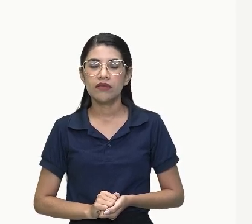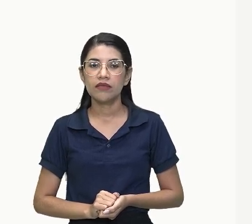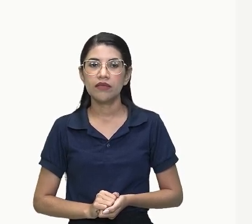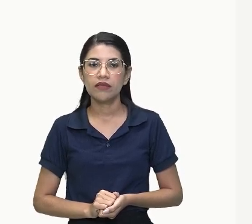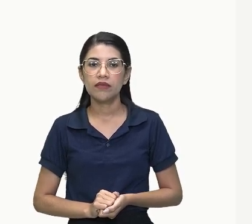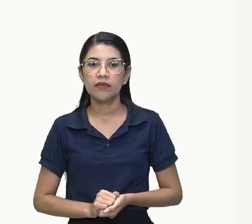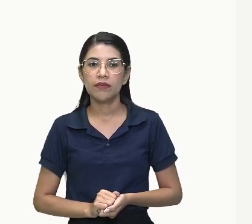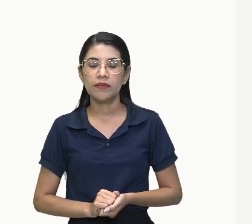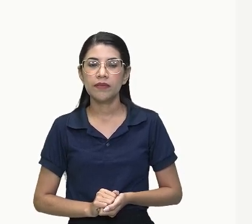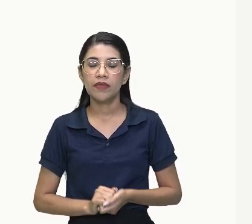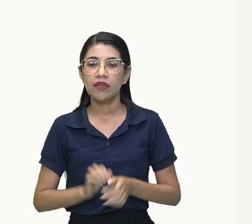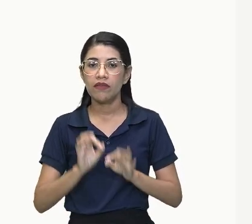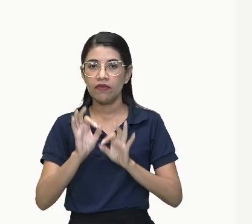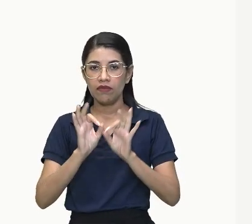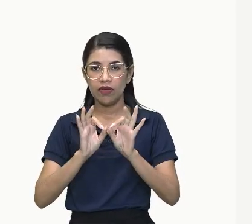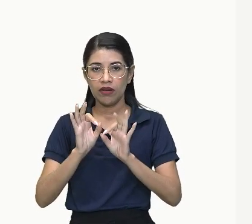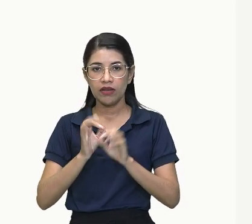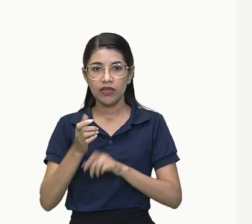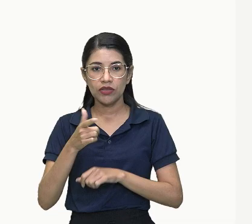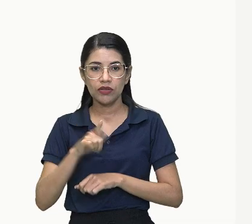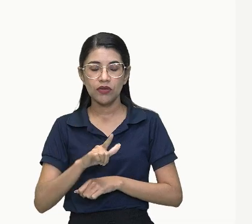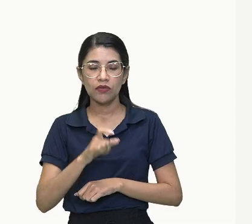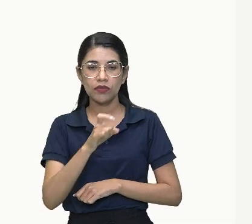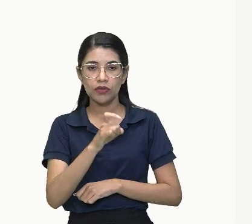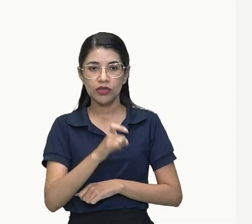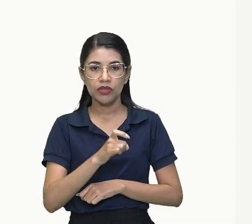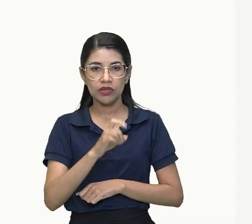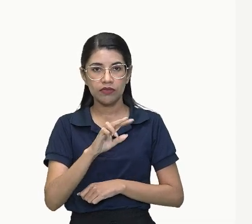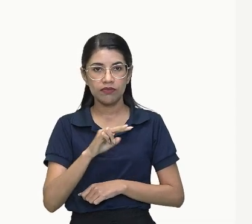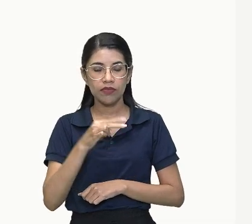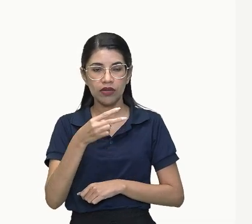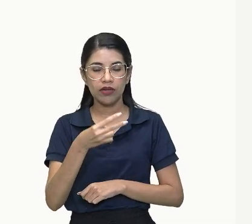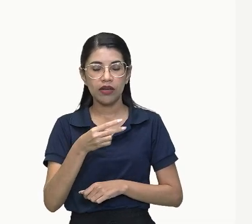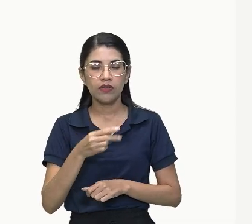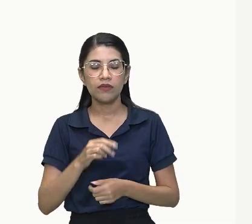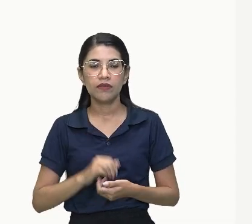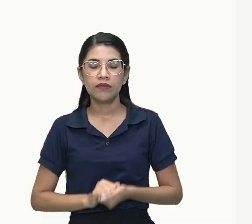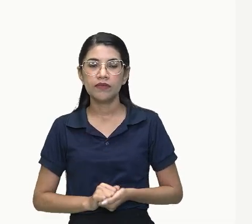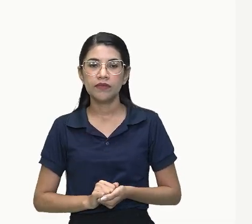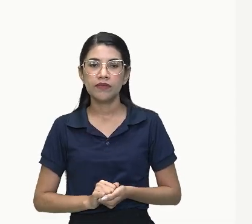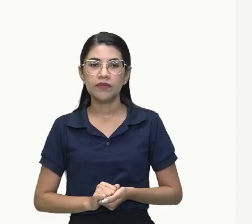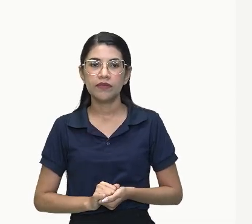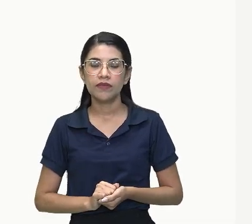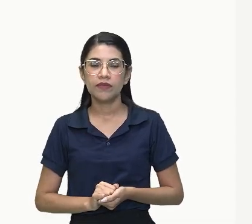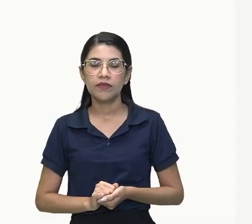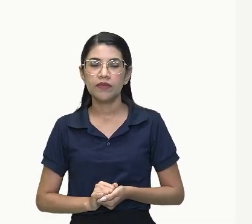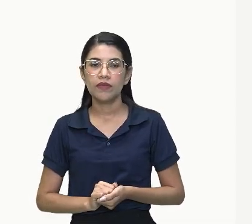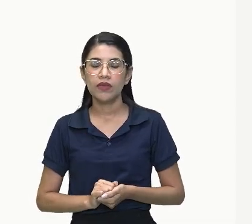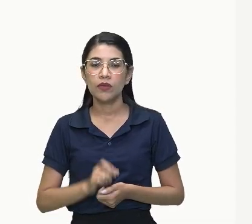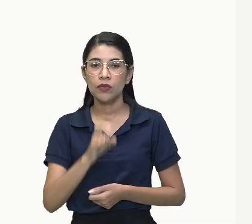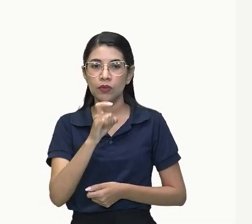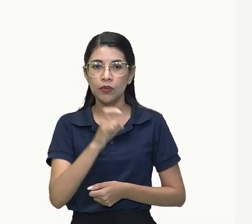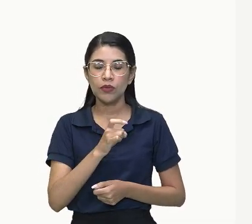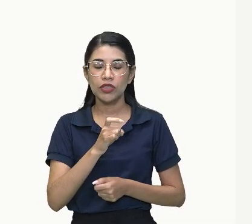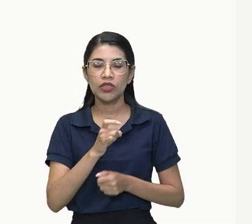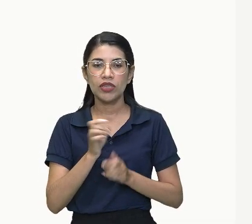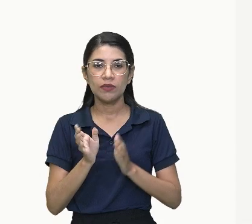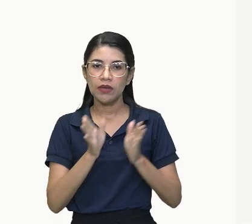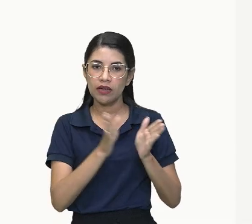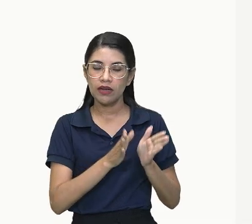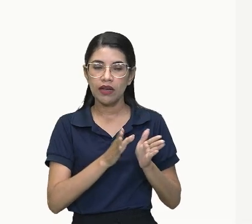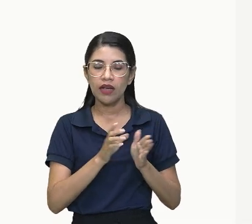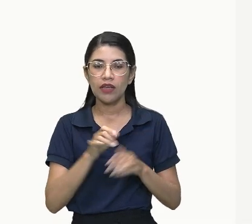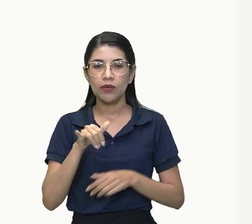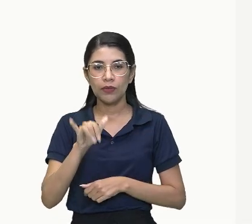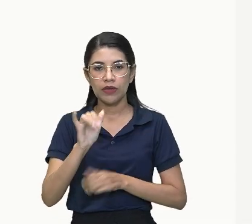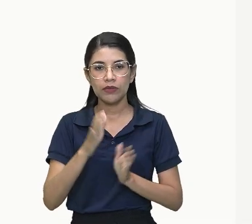as expressões aqui que contém x, eu vou colocar aqui mais à esquerda, e as que contém y mais para a direita.